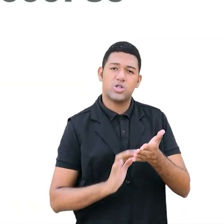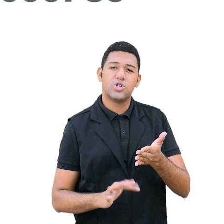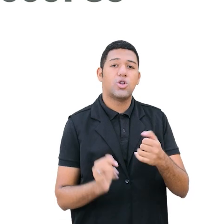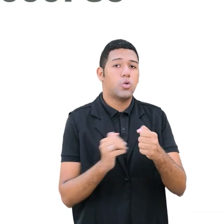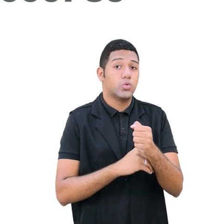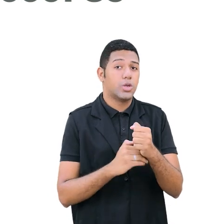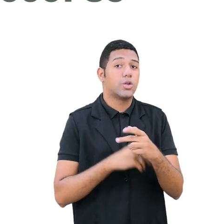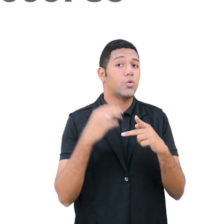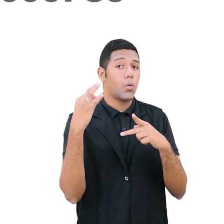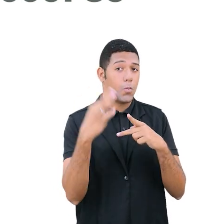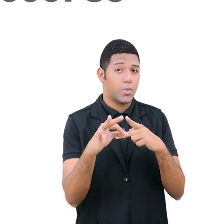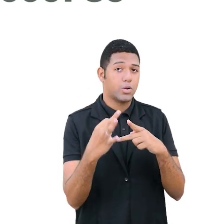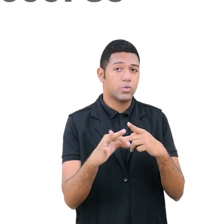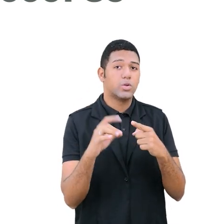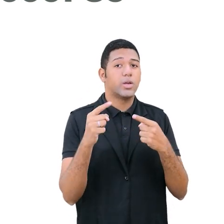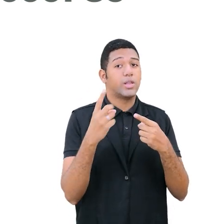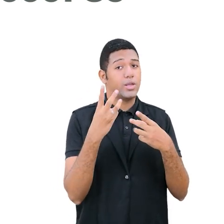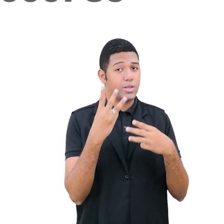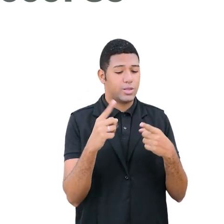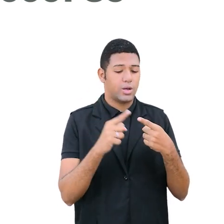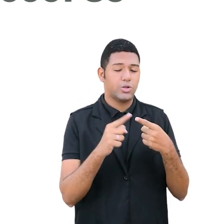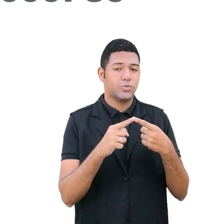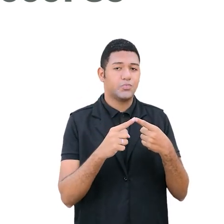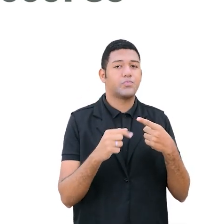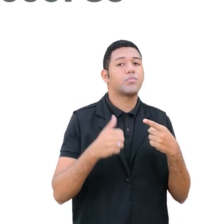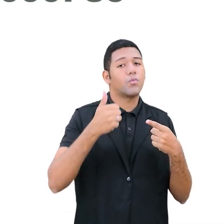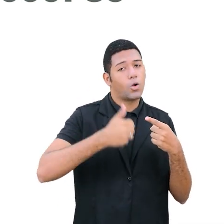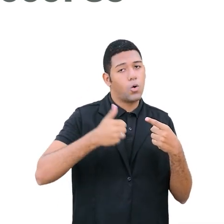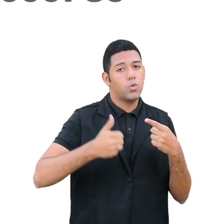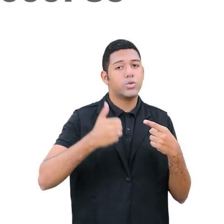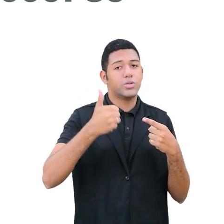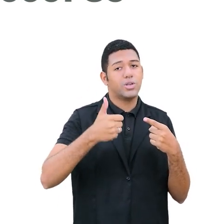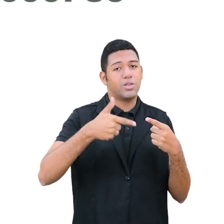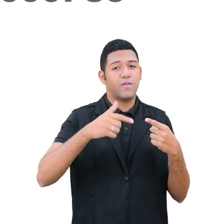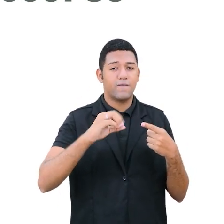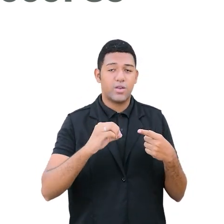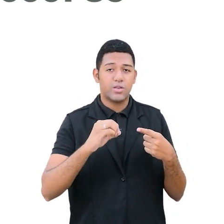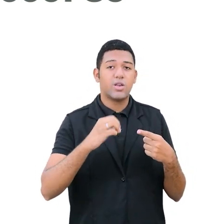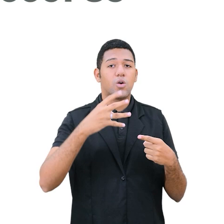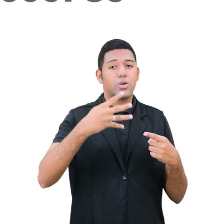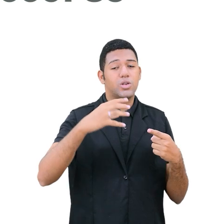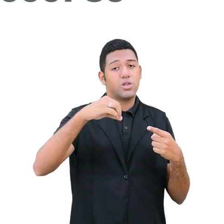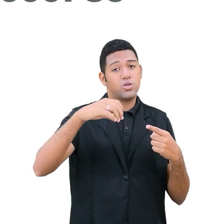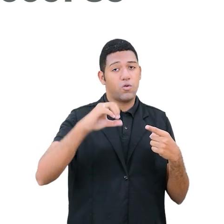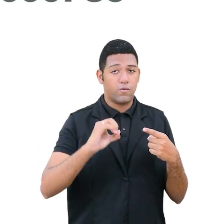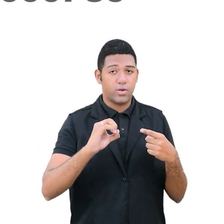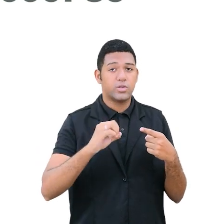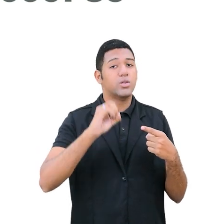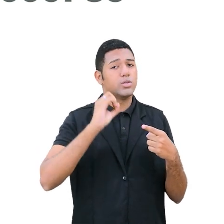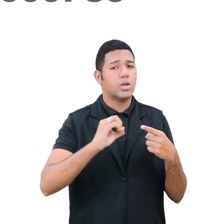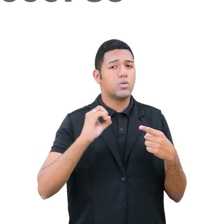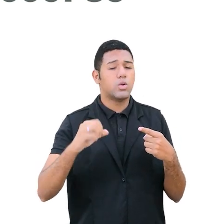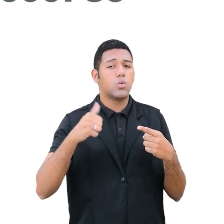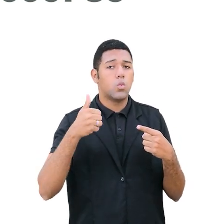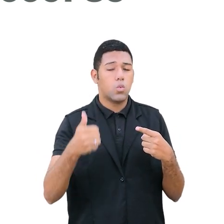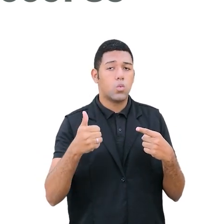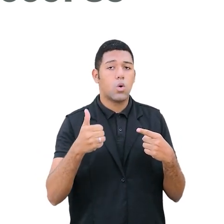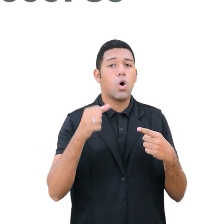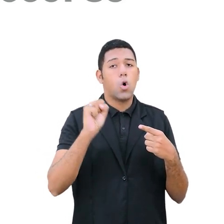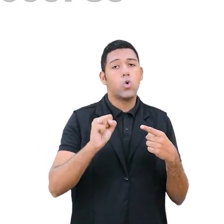PIX que pode ser o nosso CNPJ 11 120 490 0001